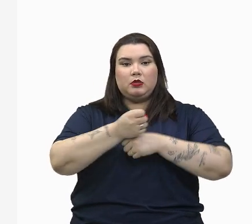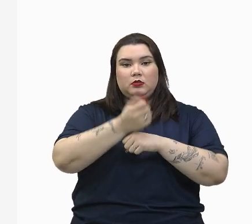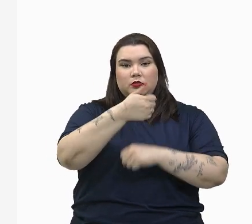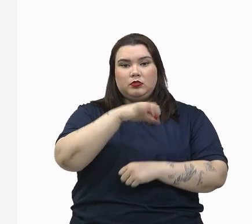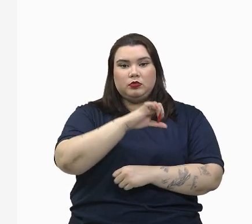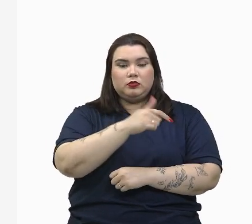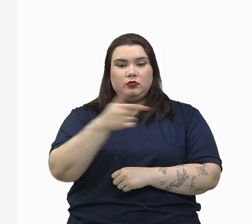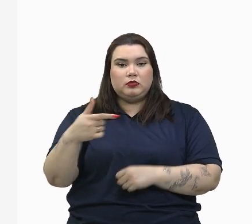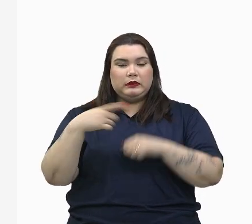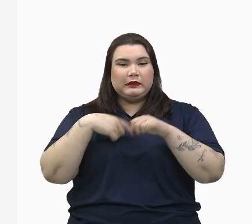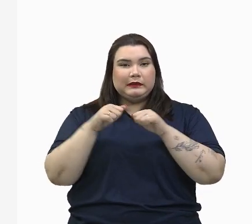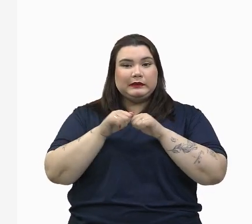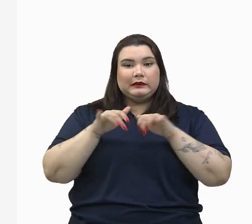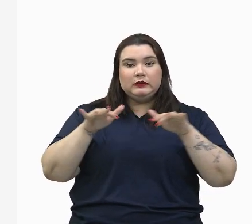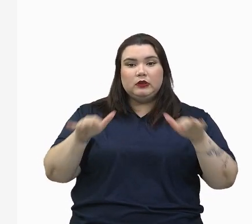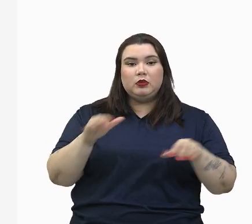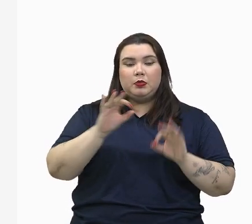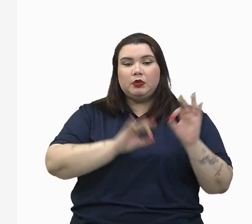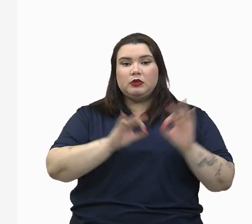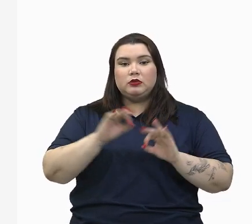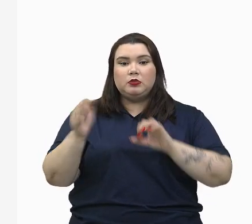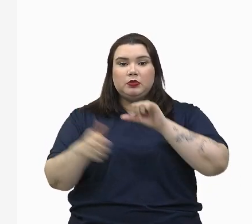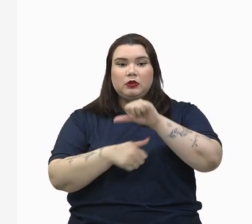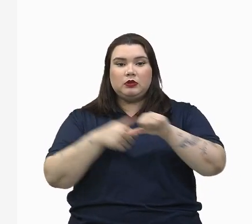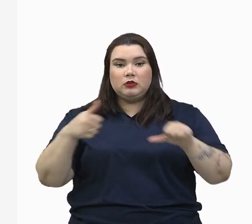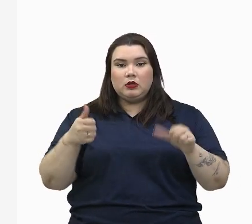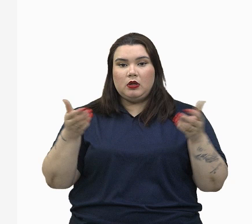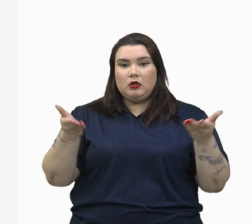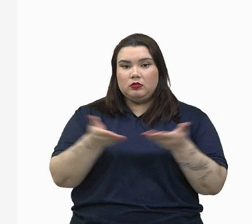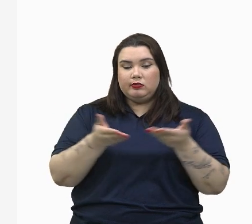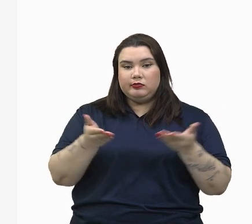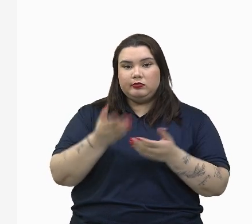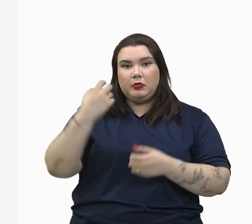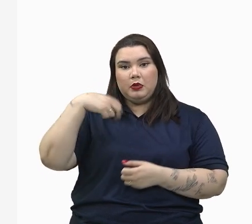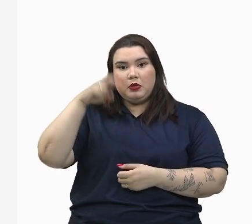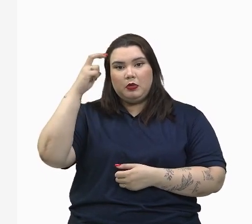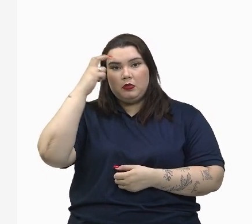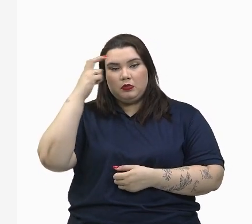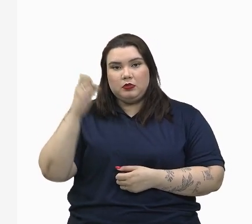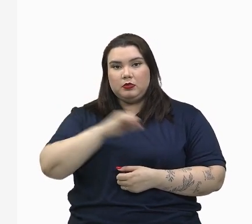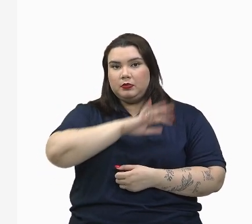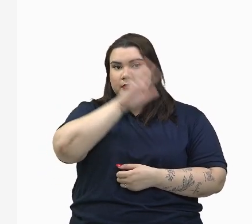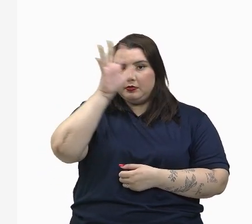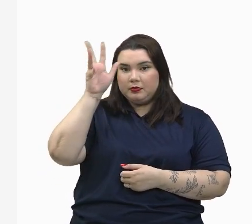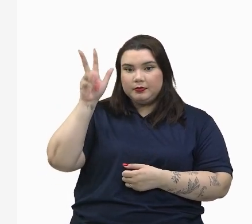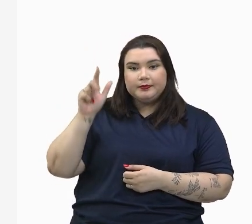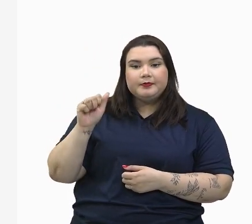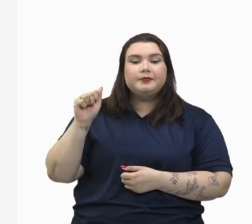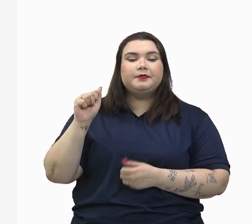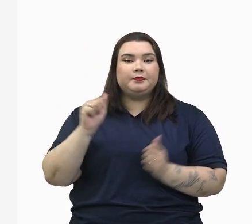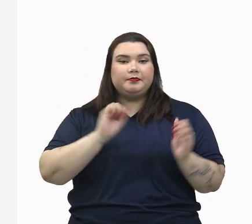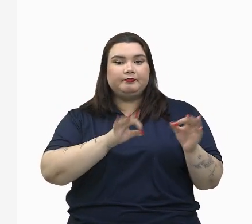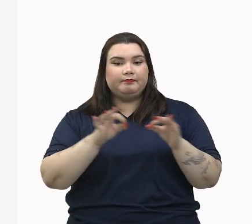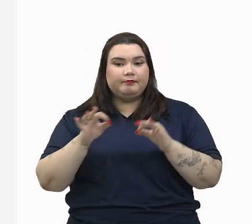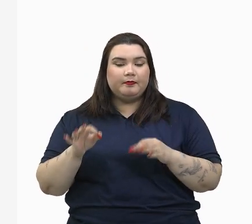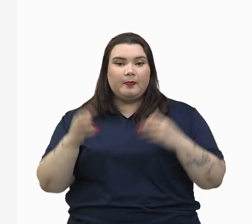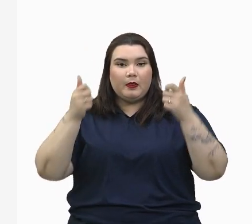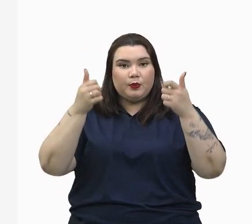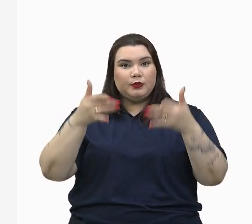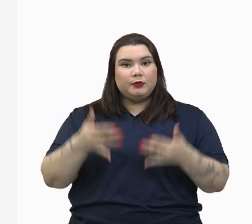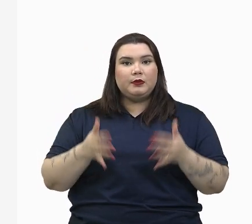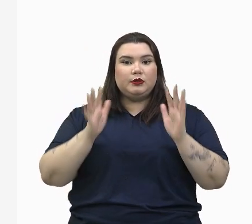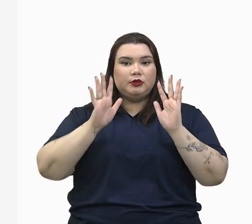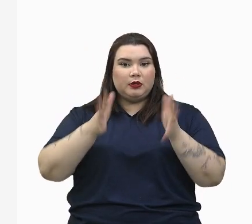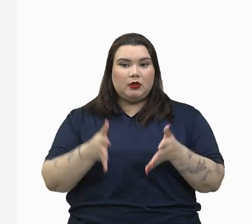teve profundas repercussões no processo de mudança e atualidade da cultura amazonense. Como eu havia